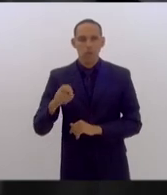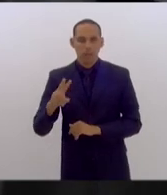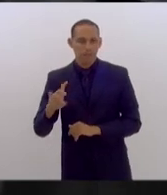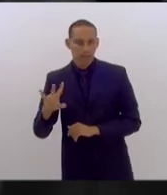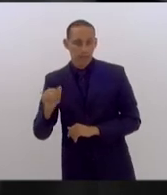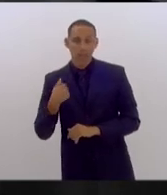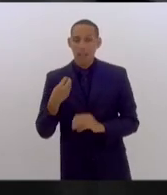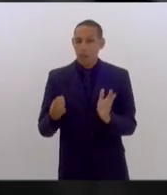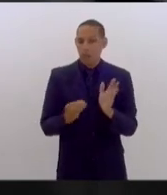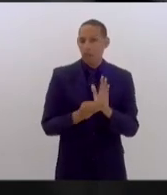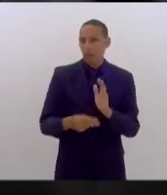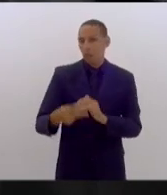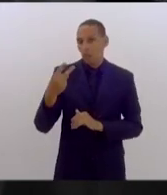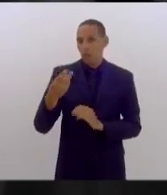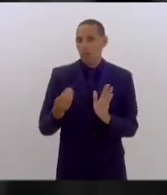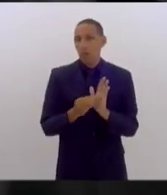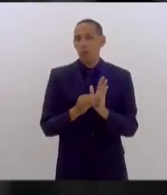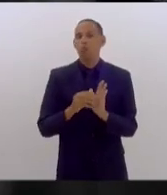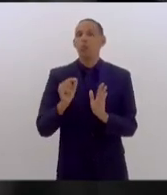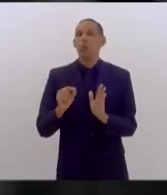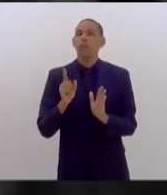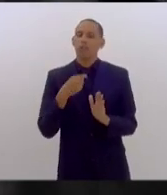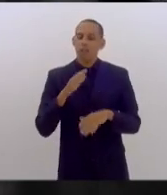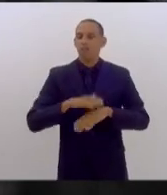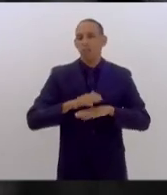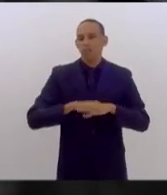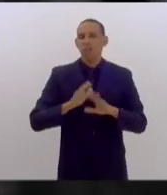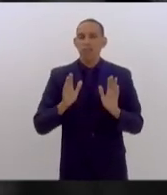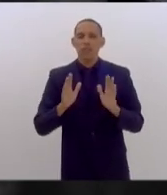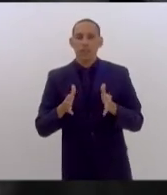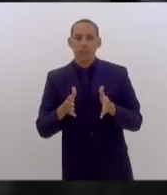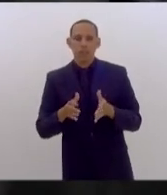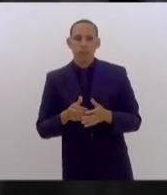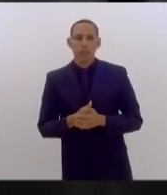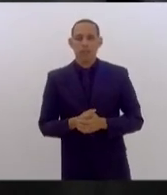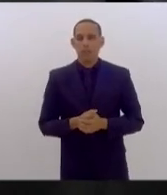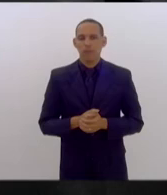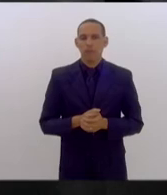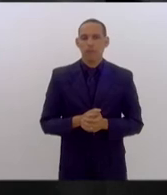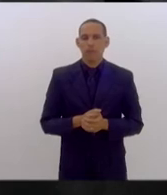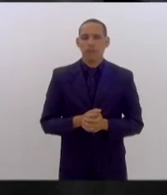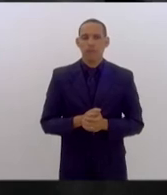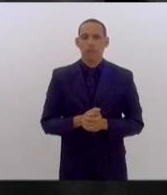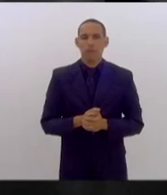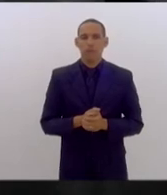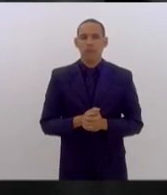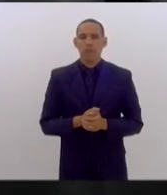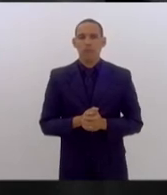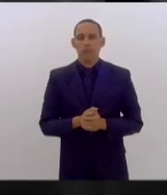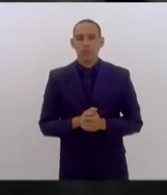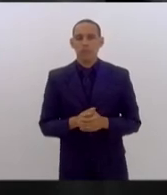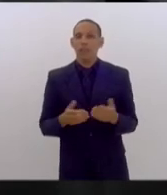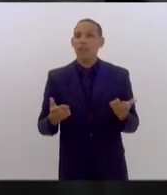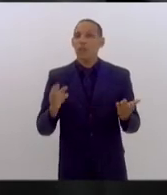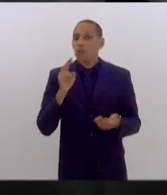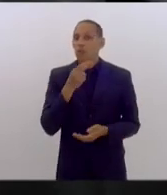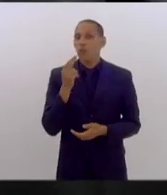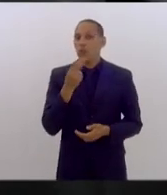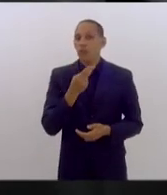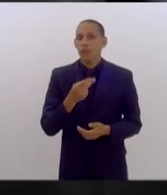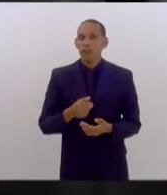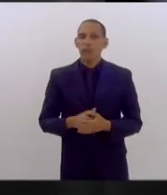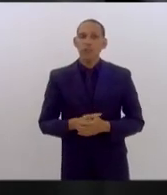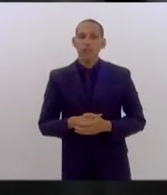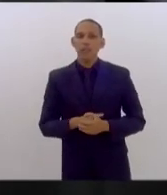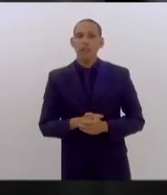editaria um segundo até porque a gente fez isso no bojo da CPI que seria a imediata usando a